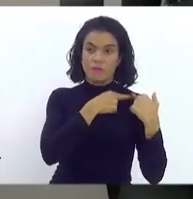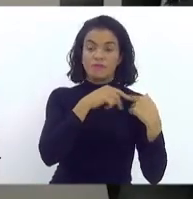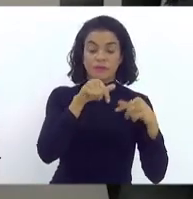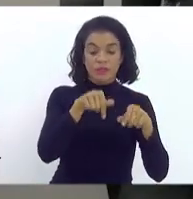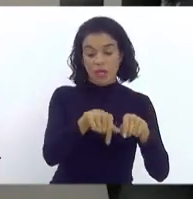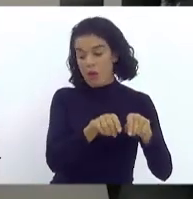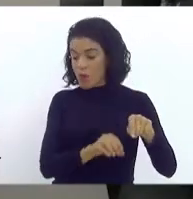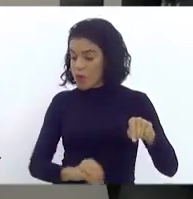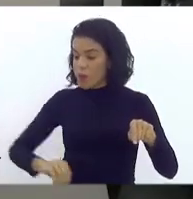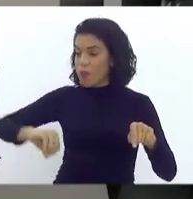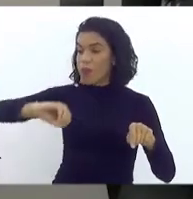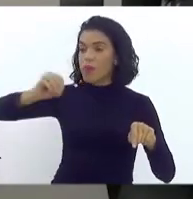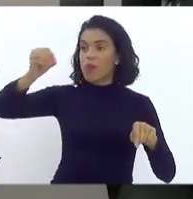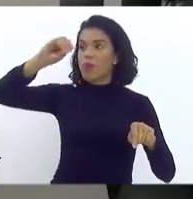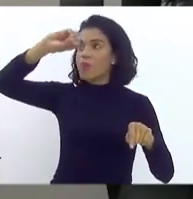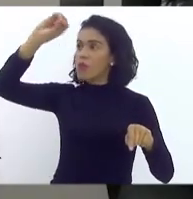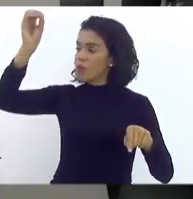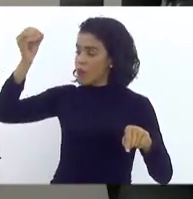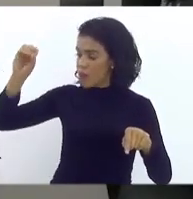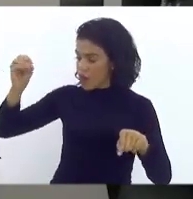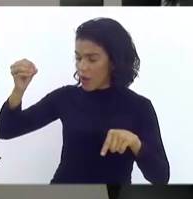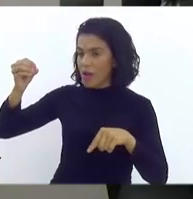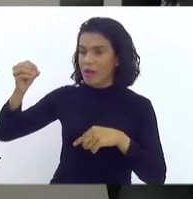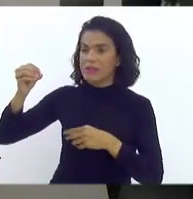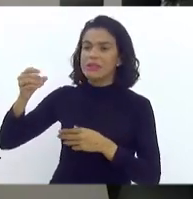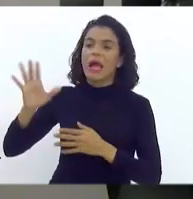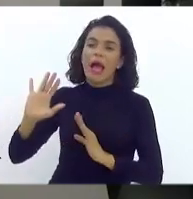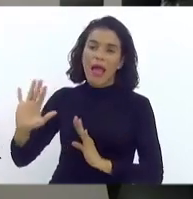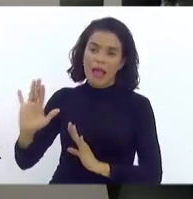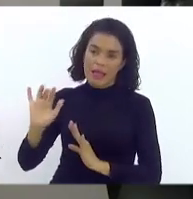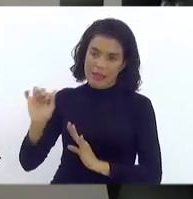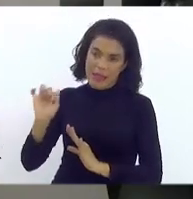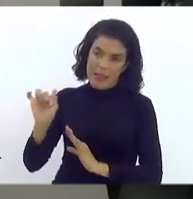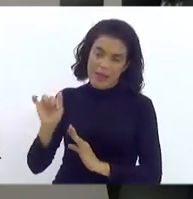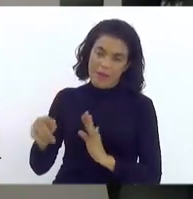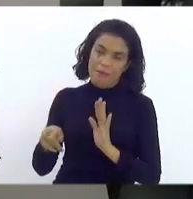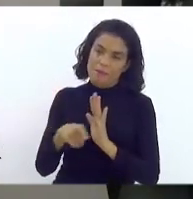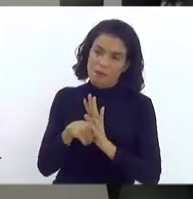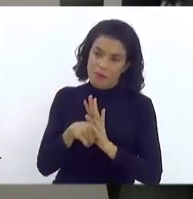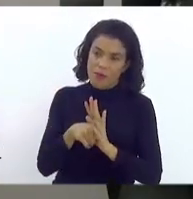usuário. E quem presta serviço na unidade usuária é